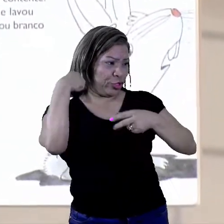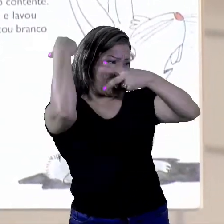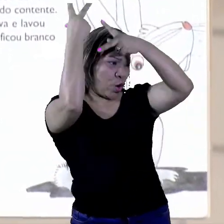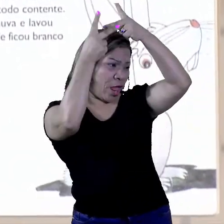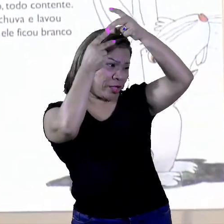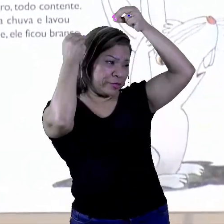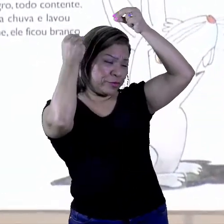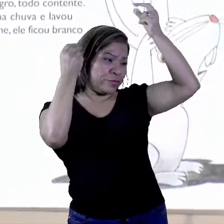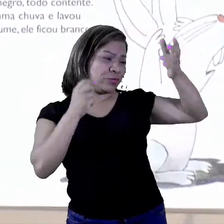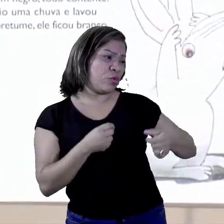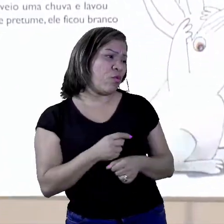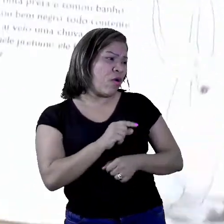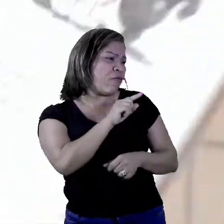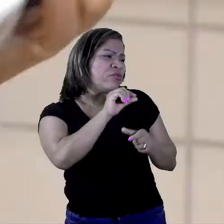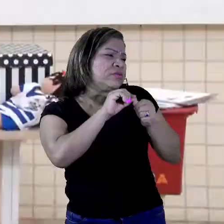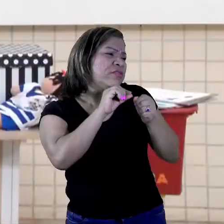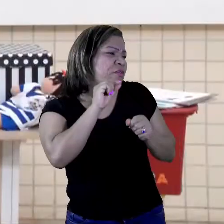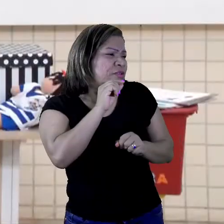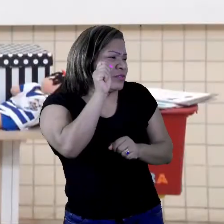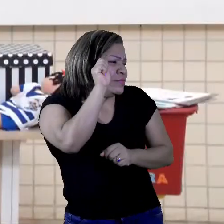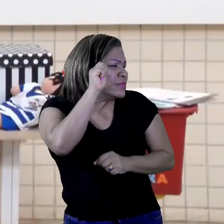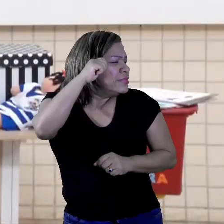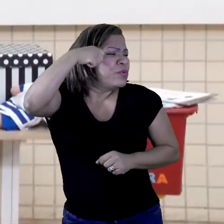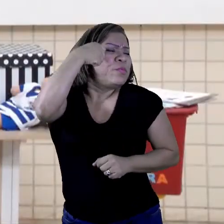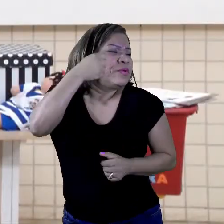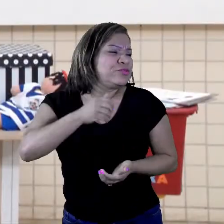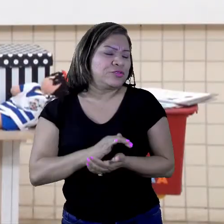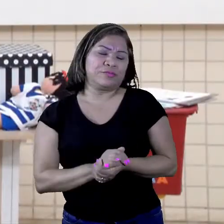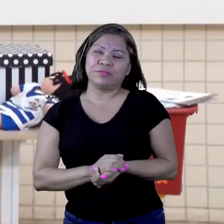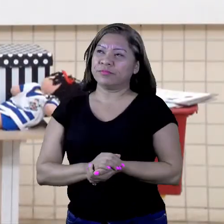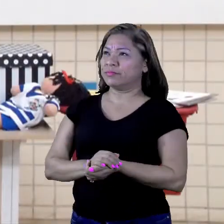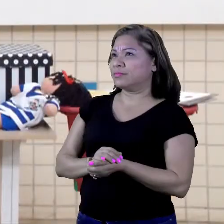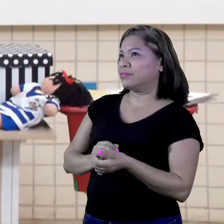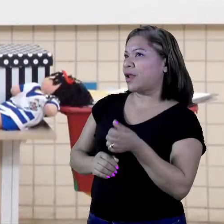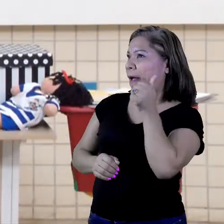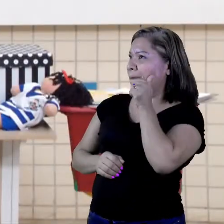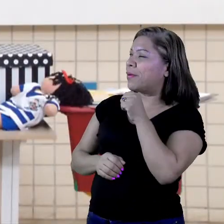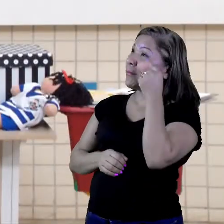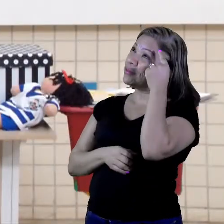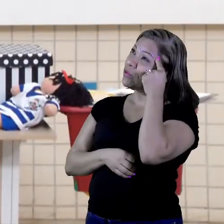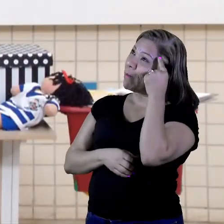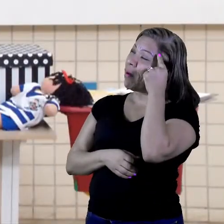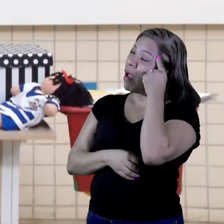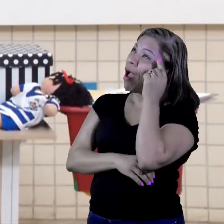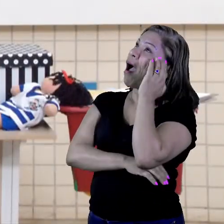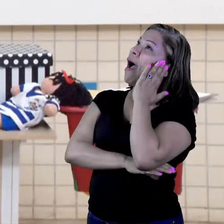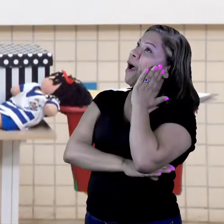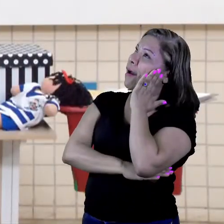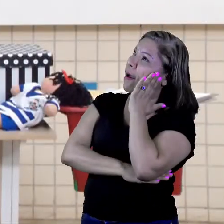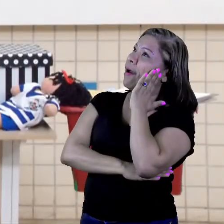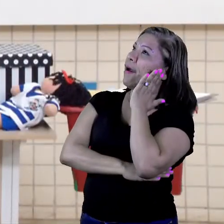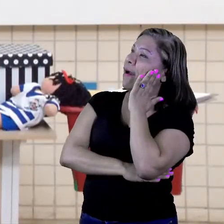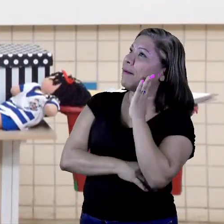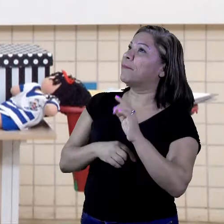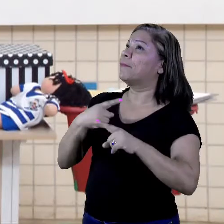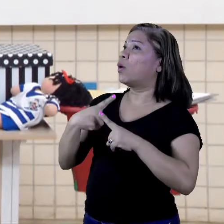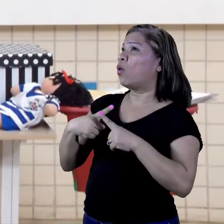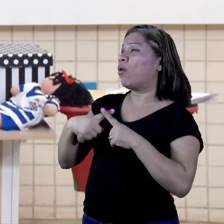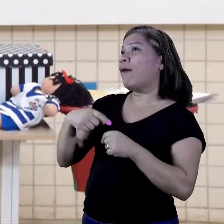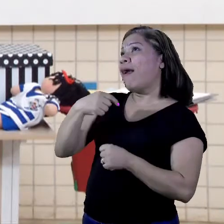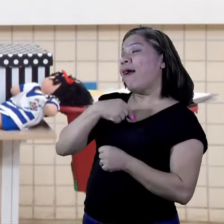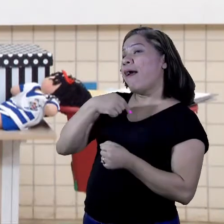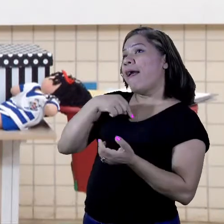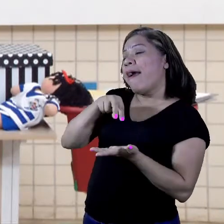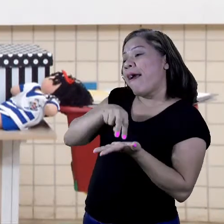ficar tão pretinha? A menina pensou, falou, deve ser porque eu caí